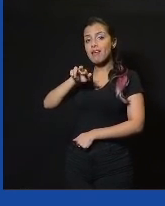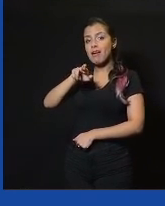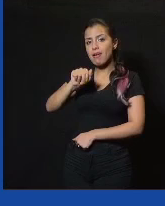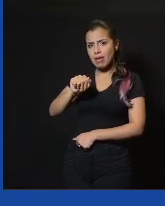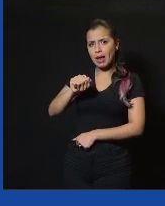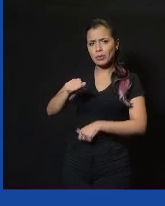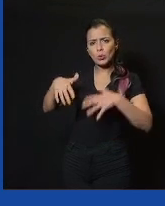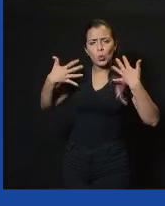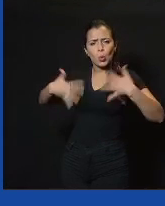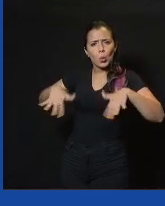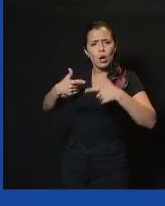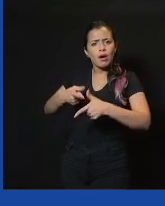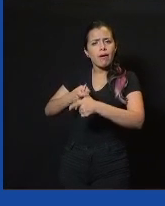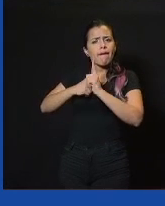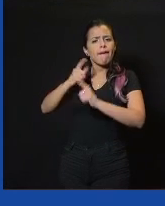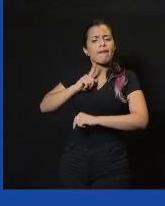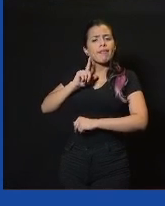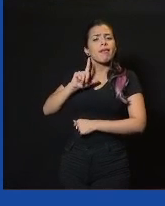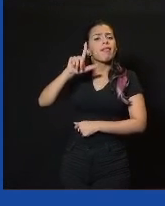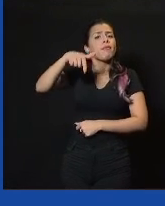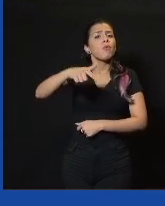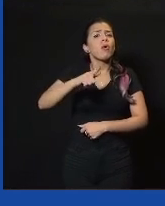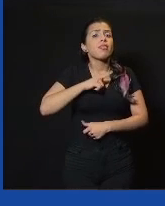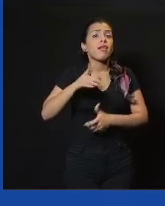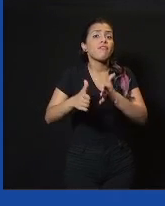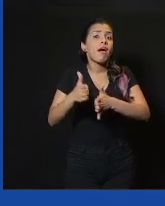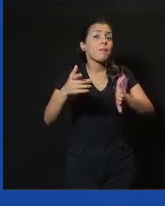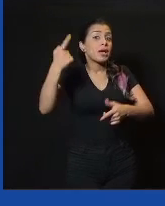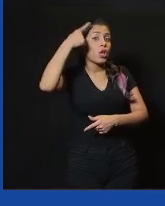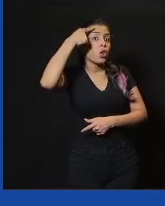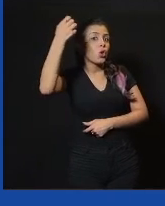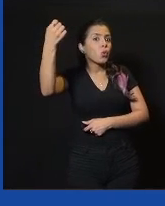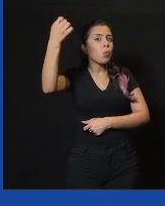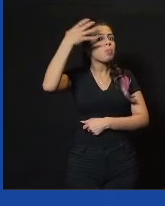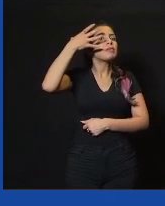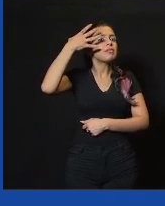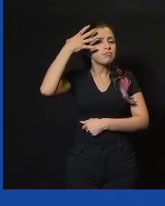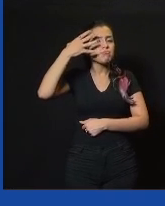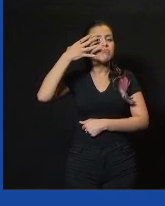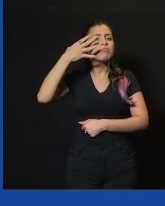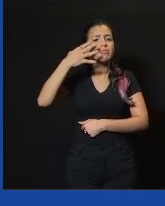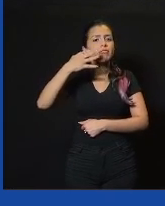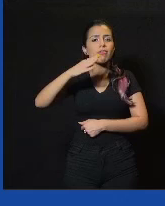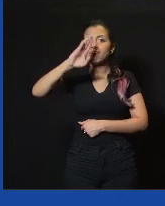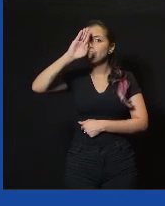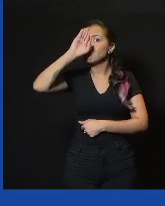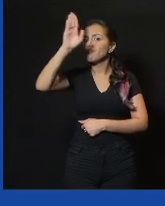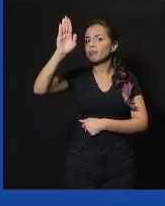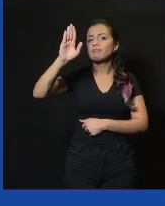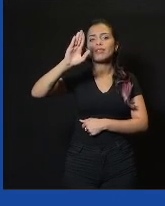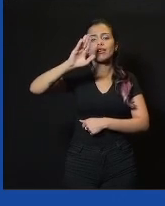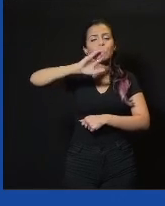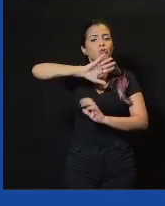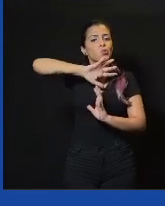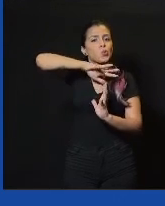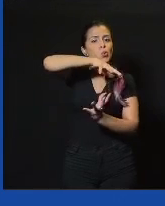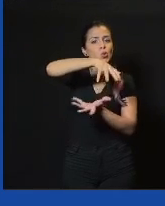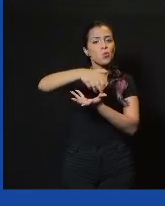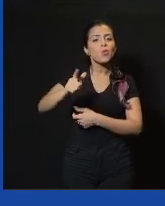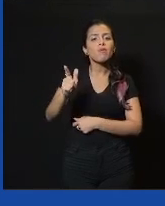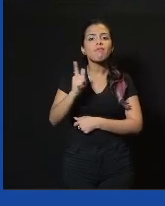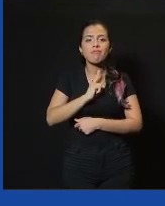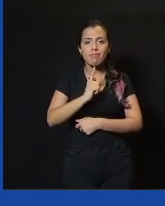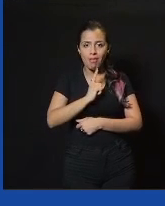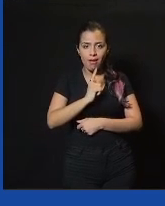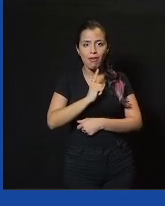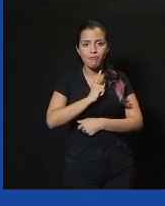maiores avanços civilizatórios que o nosso planeta já viveu. Sairemos melhores, sairemos